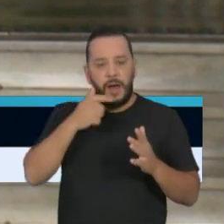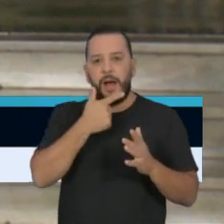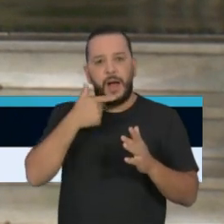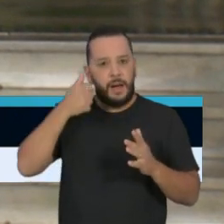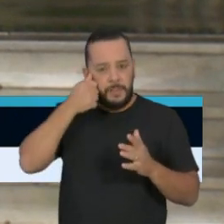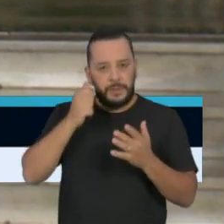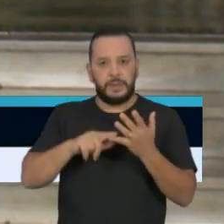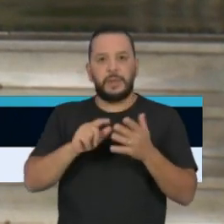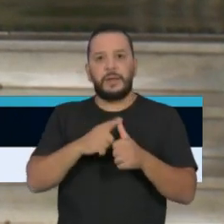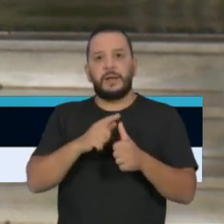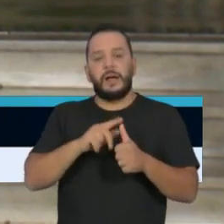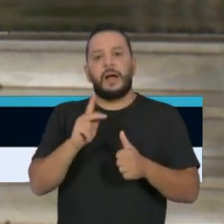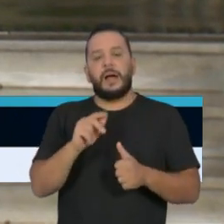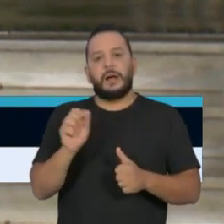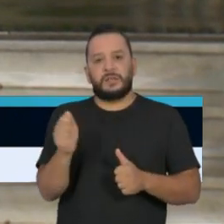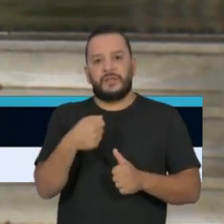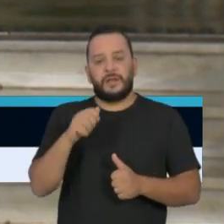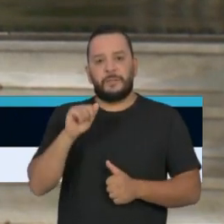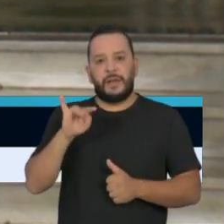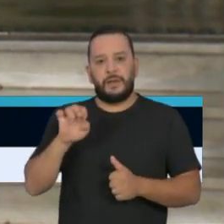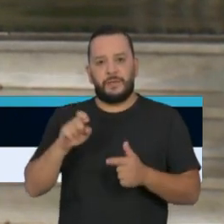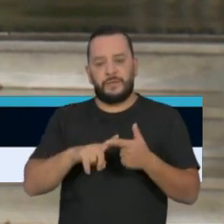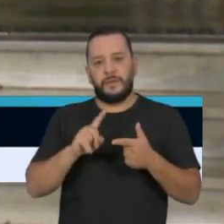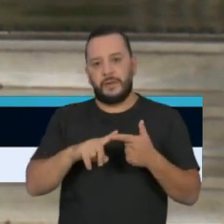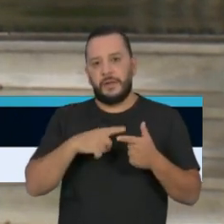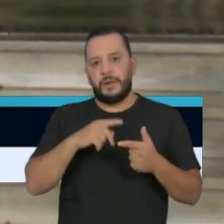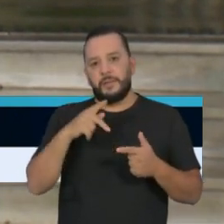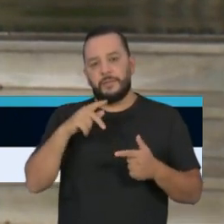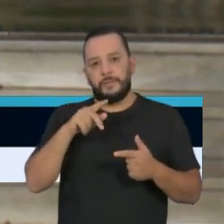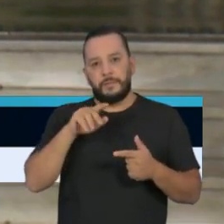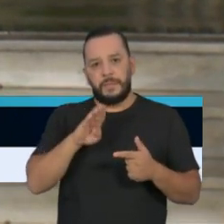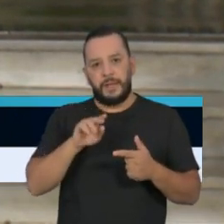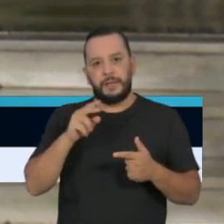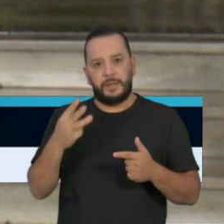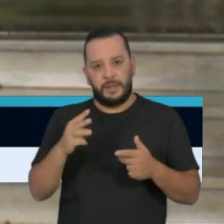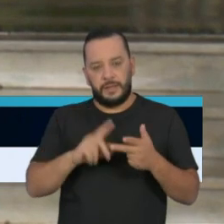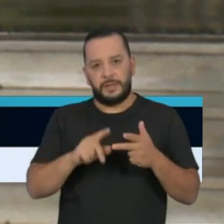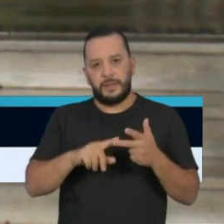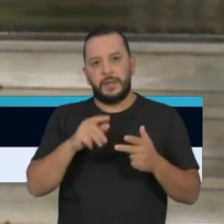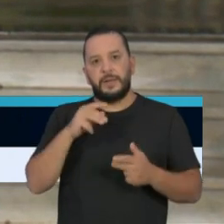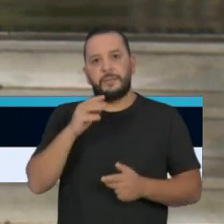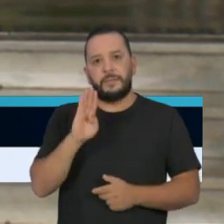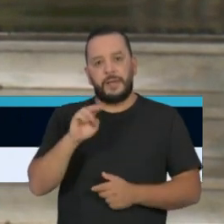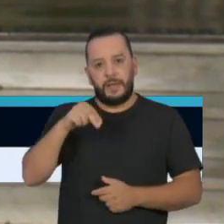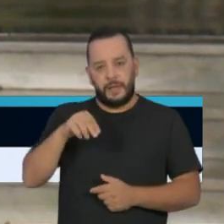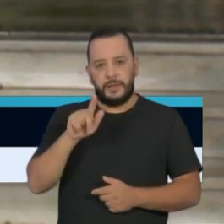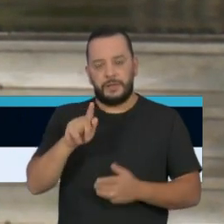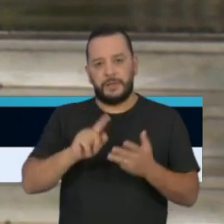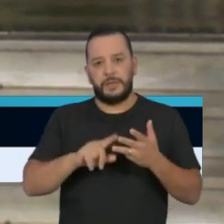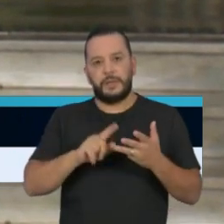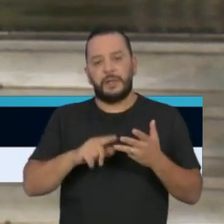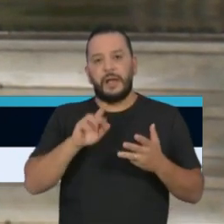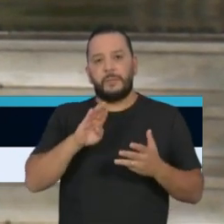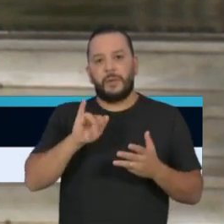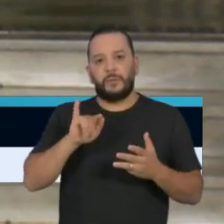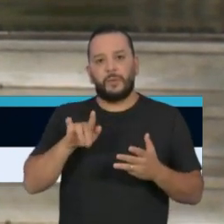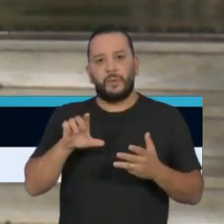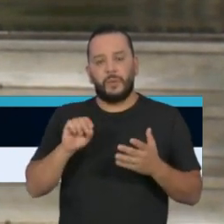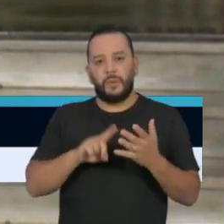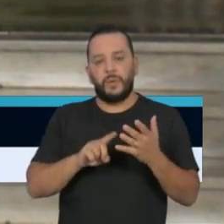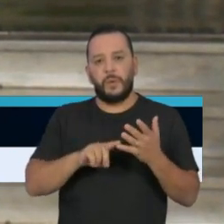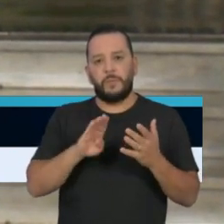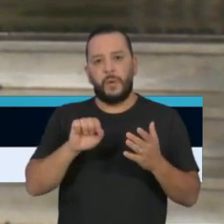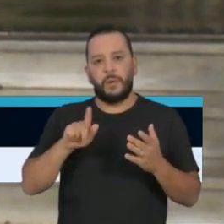a Atievon Hart, a B2W, a B3, o Banco BMG, a Balduco, a Bung,